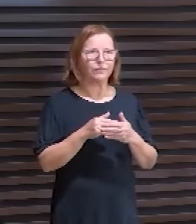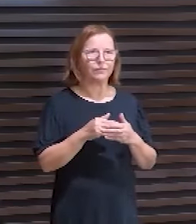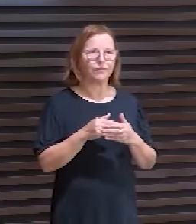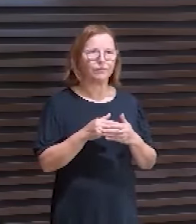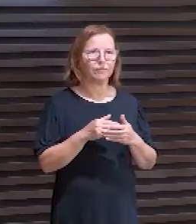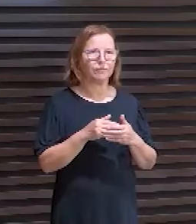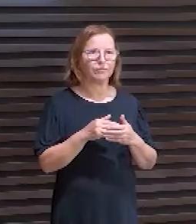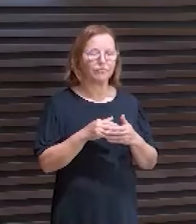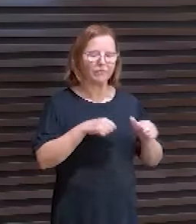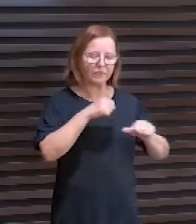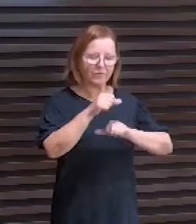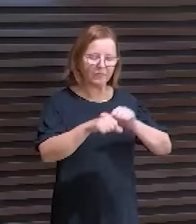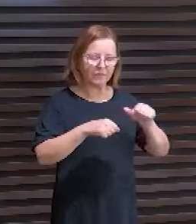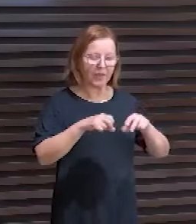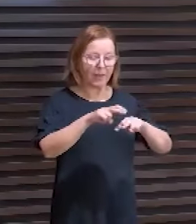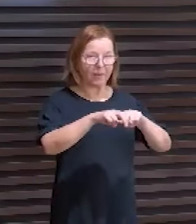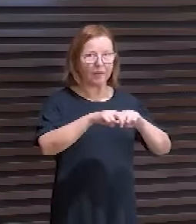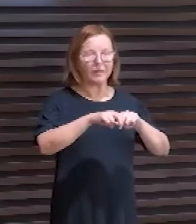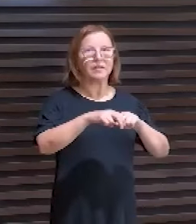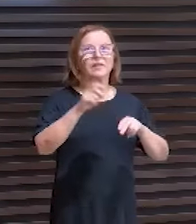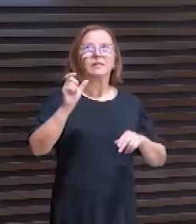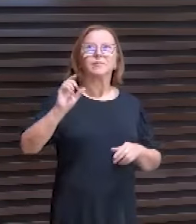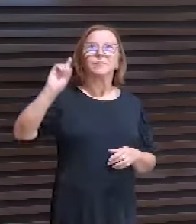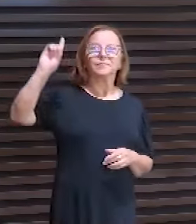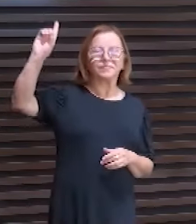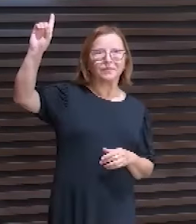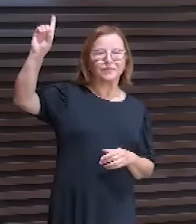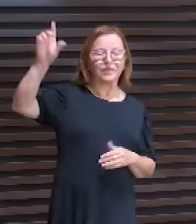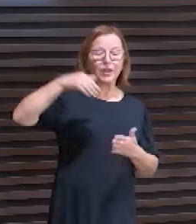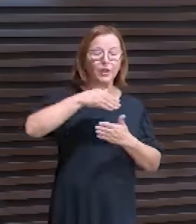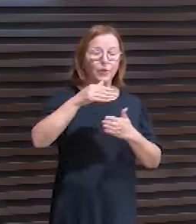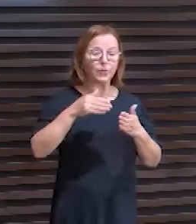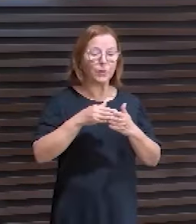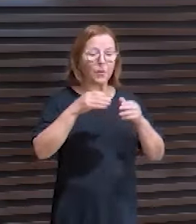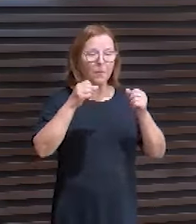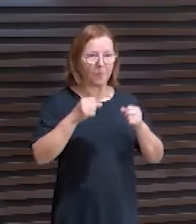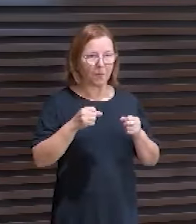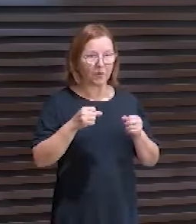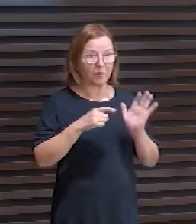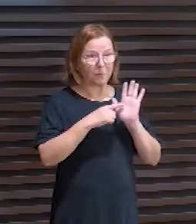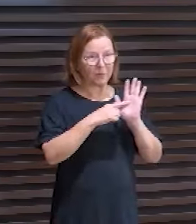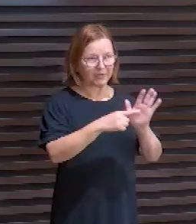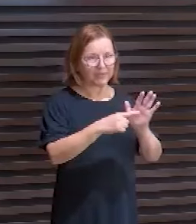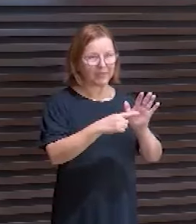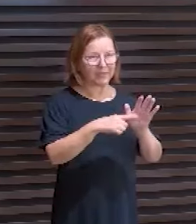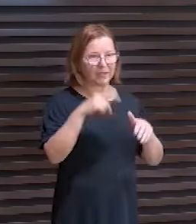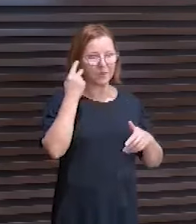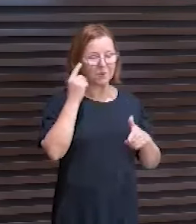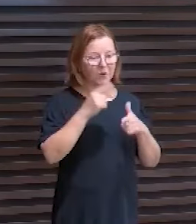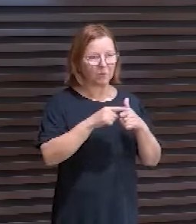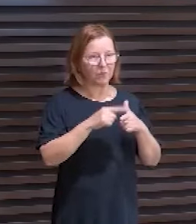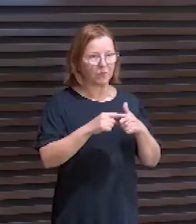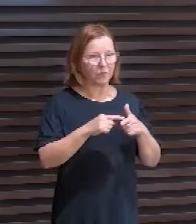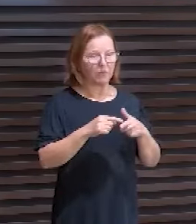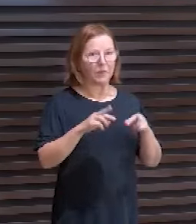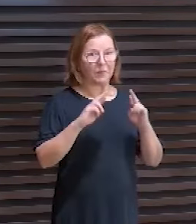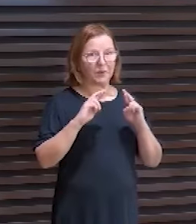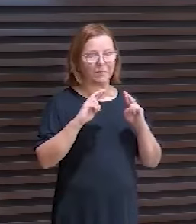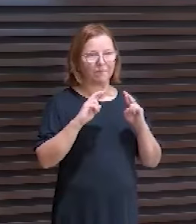palavra de Deus tudo pode ser trazido à luz para que o problema seja